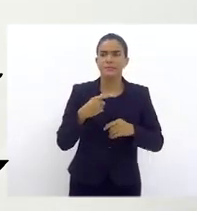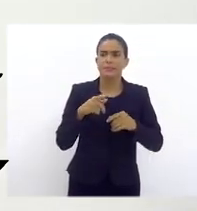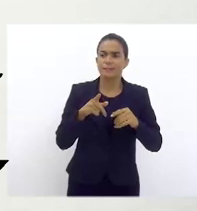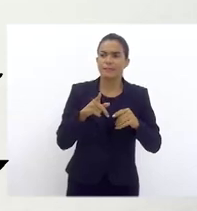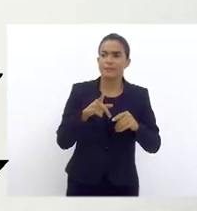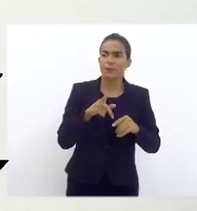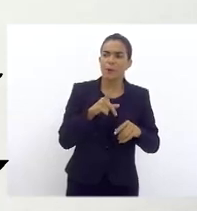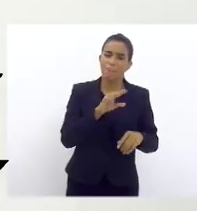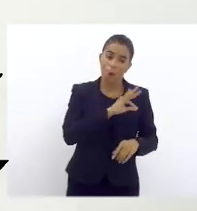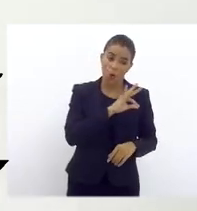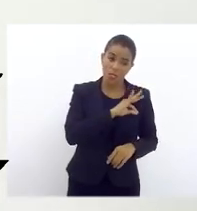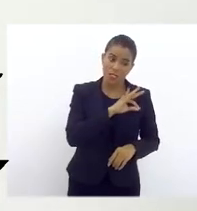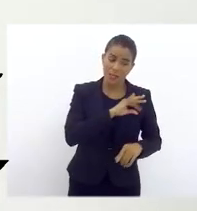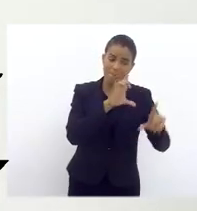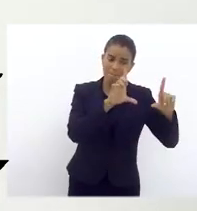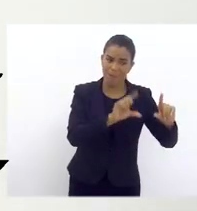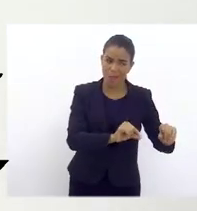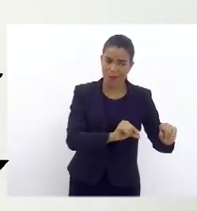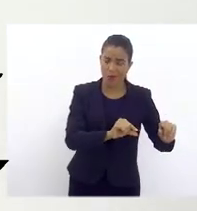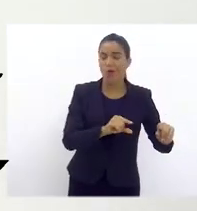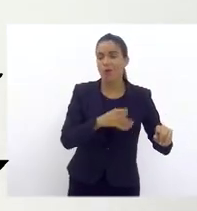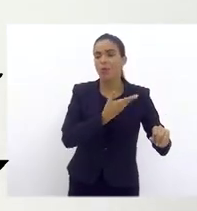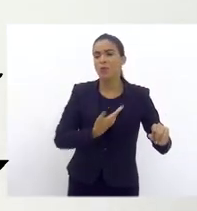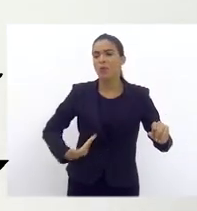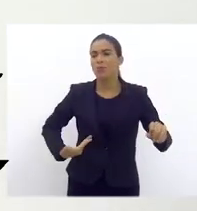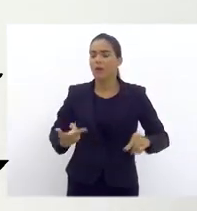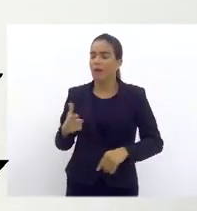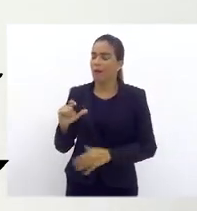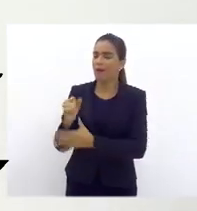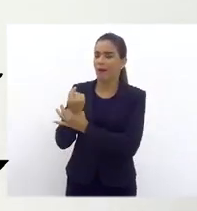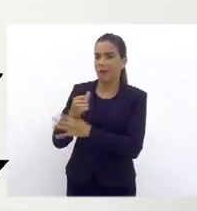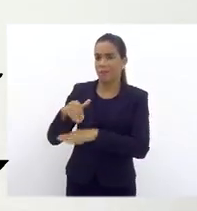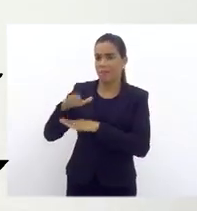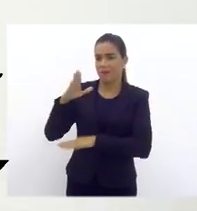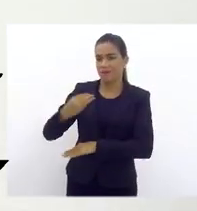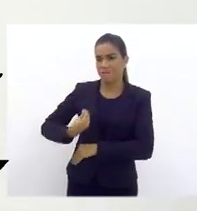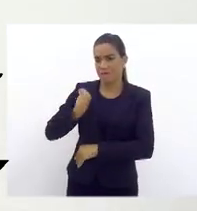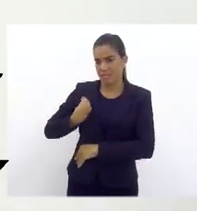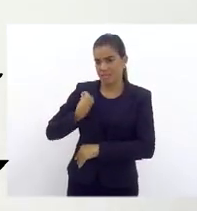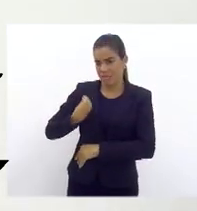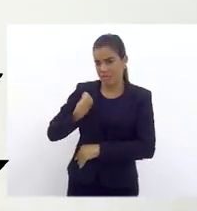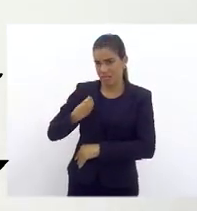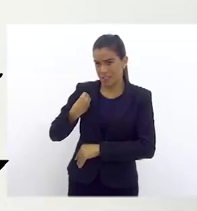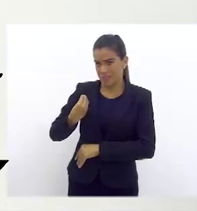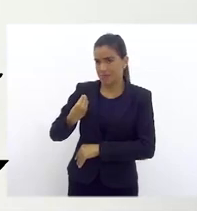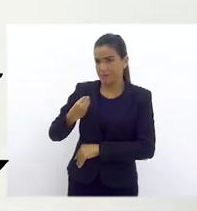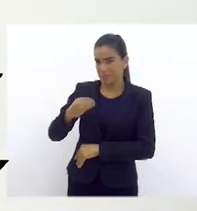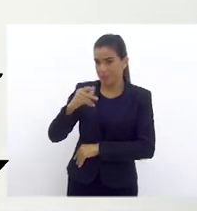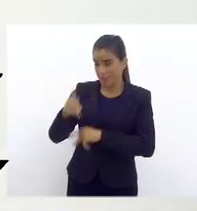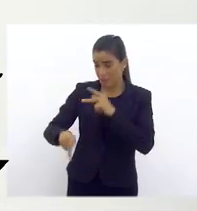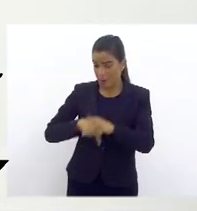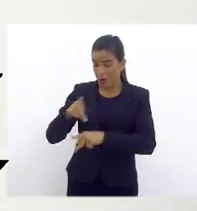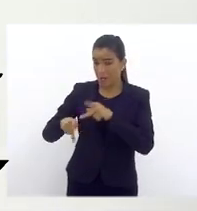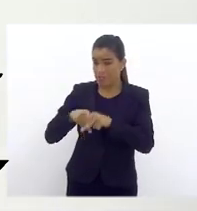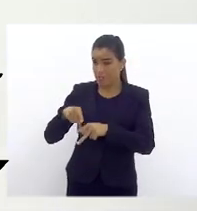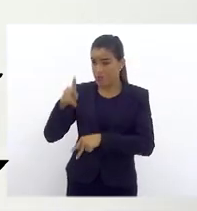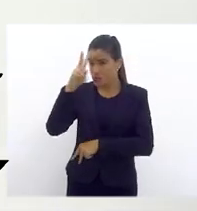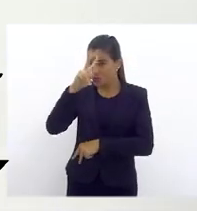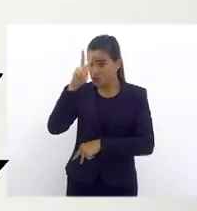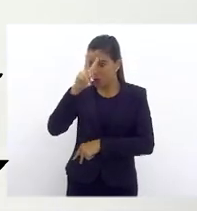policia alérgico em um estado que Garanta mais a vida e a possibilidade de reprodução de vida das populações que historicamente